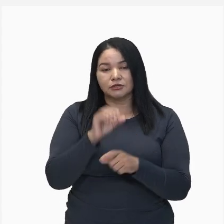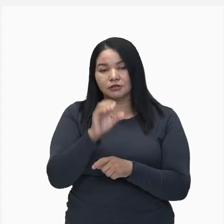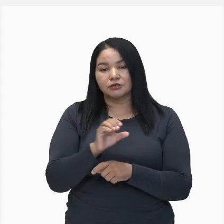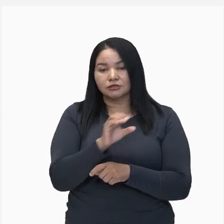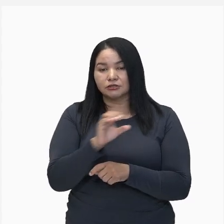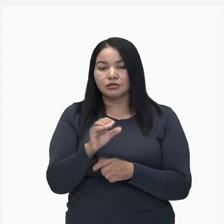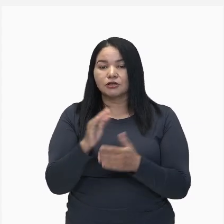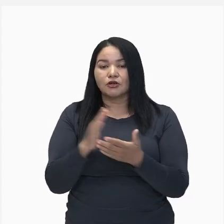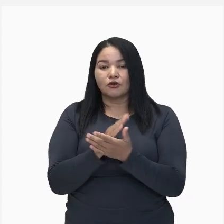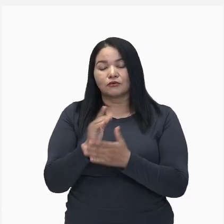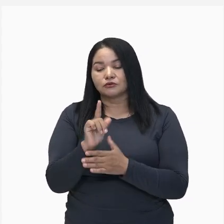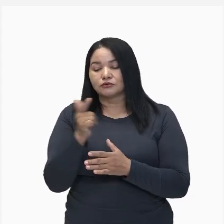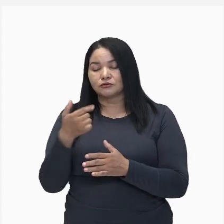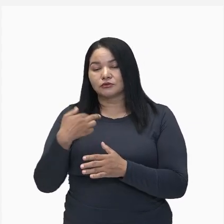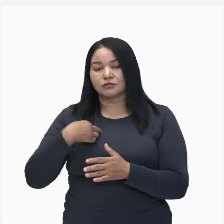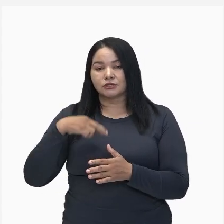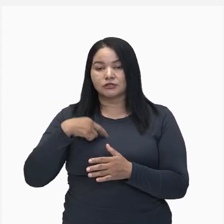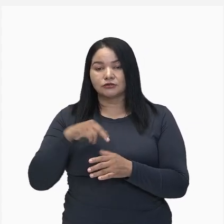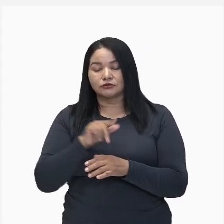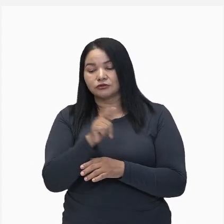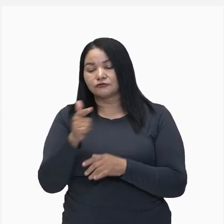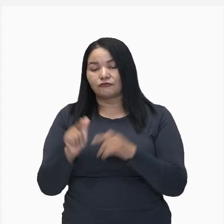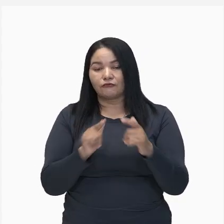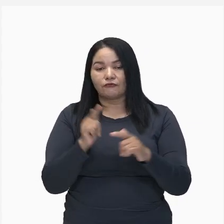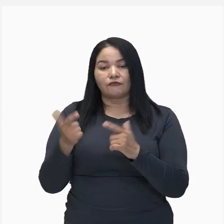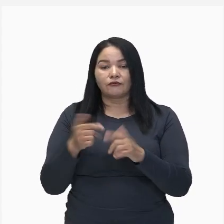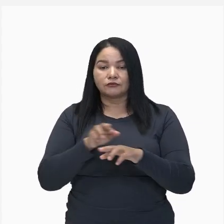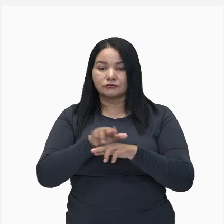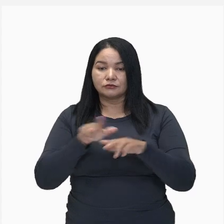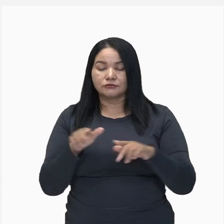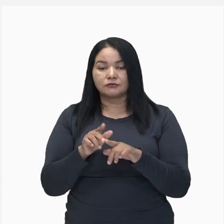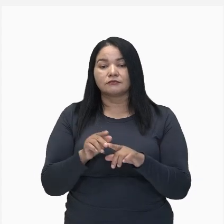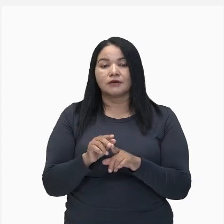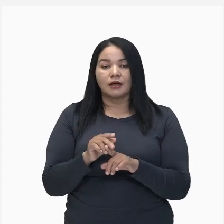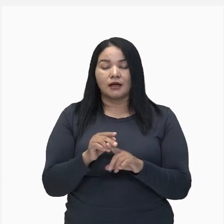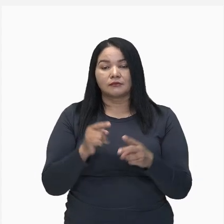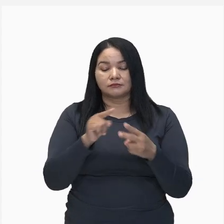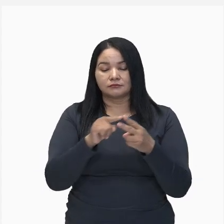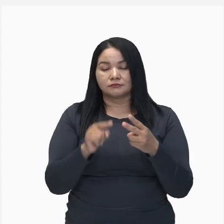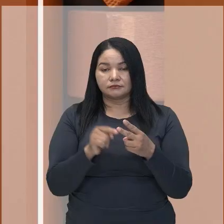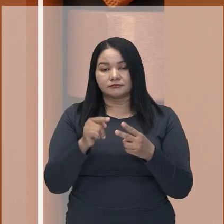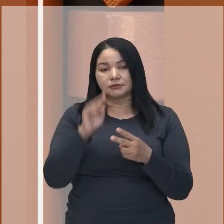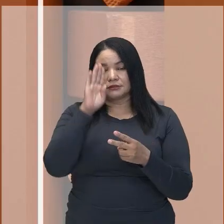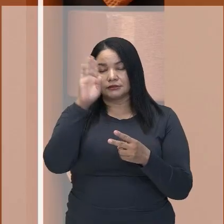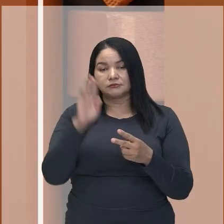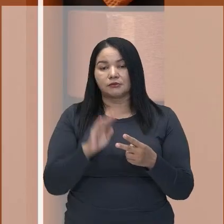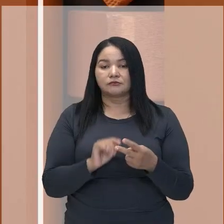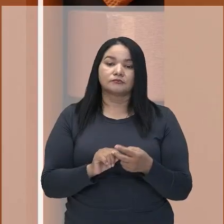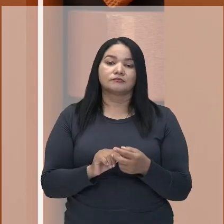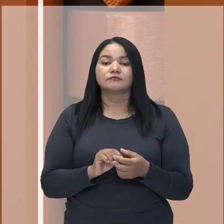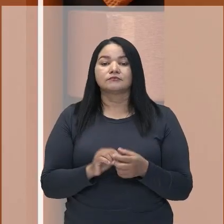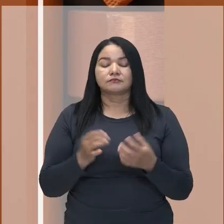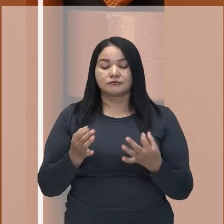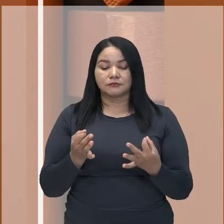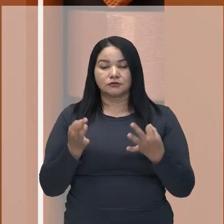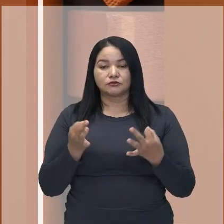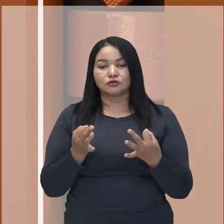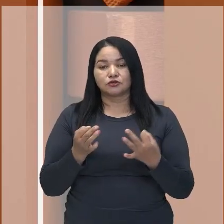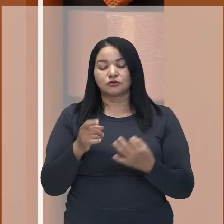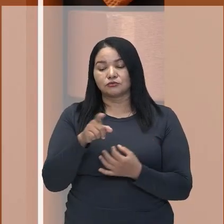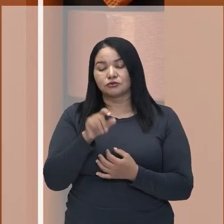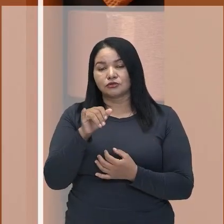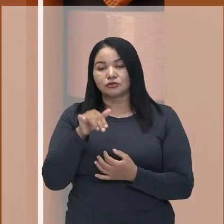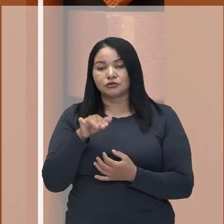acabam surgindo, né, mas tendo o marco do shintoísmo e budismo aí da religião no Japão.